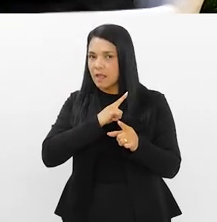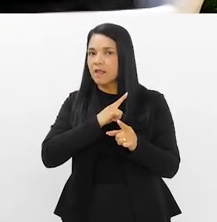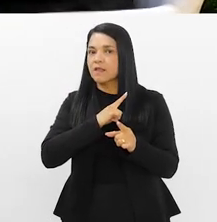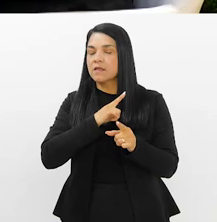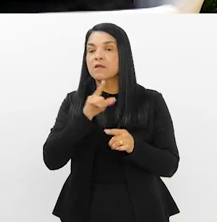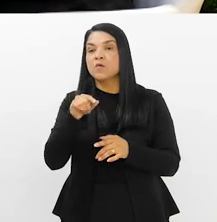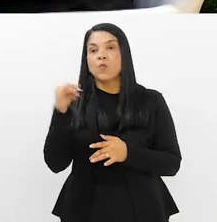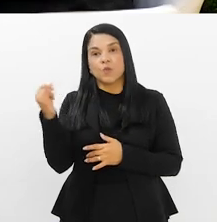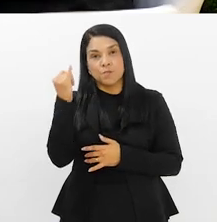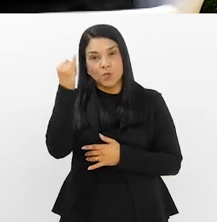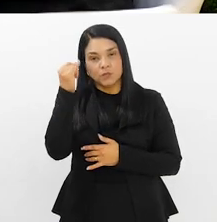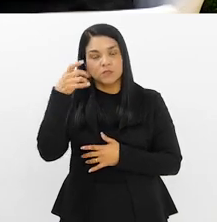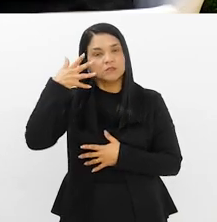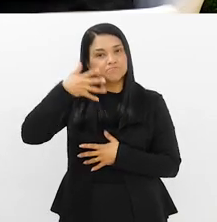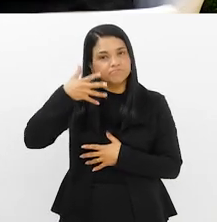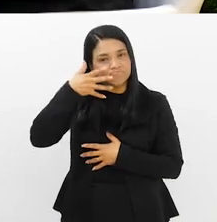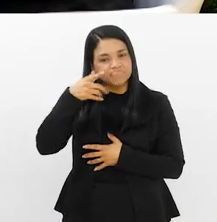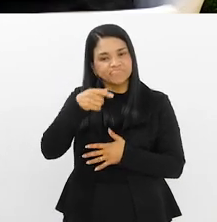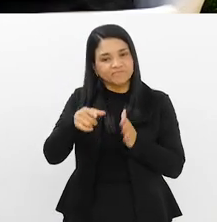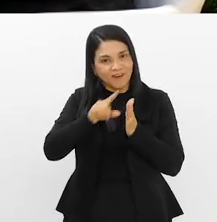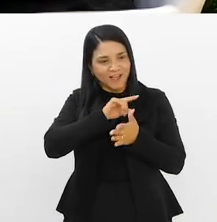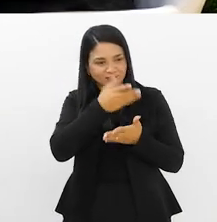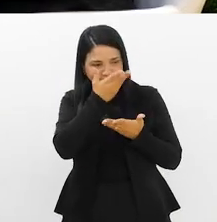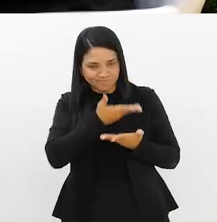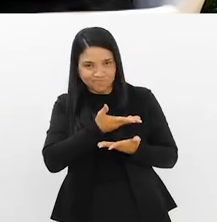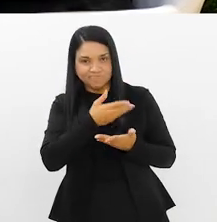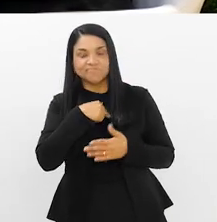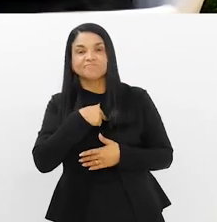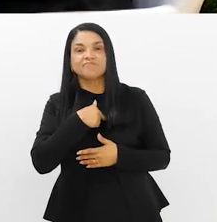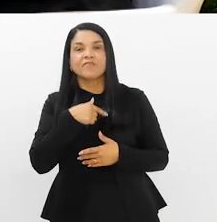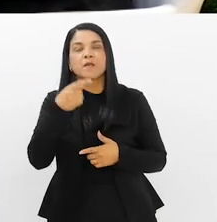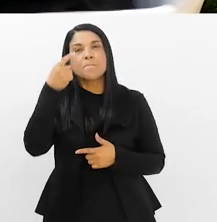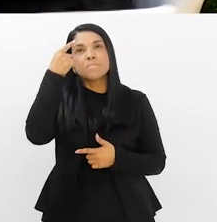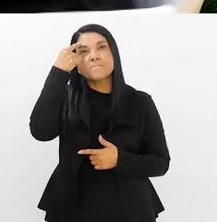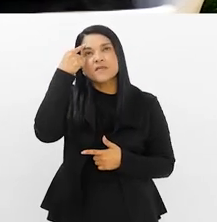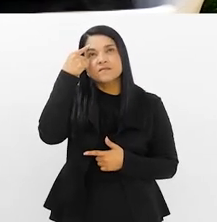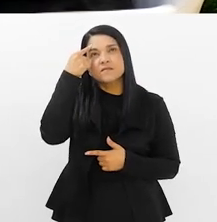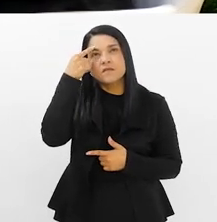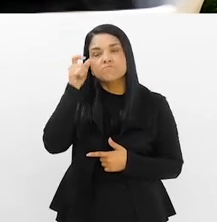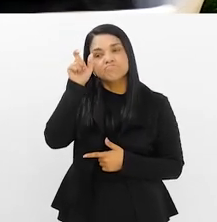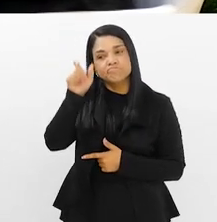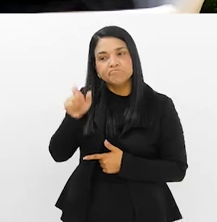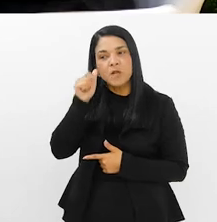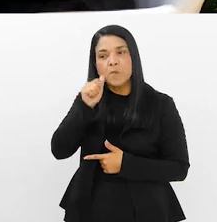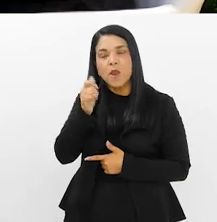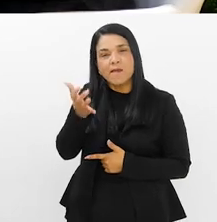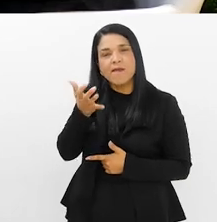na fala dela, eu acho que é pensar no que a mulher quer.